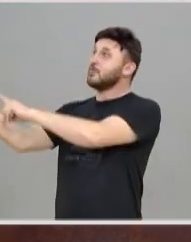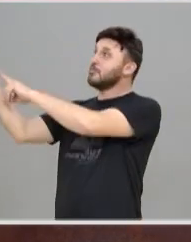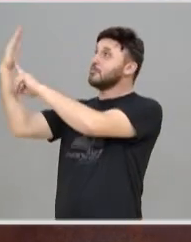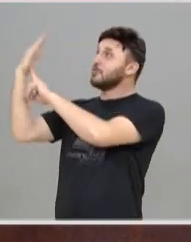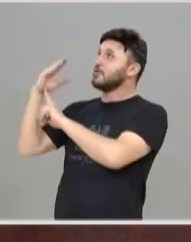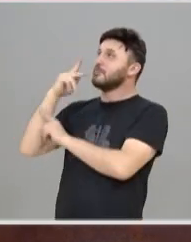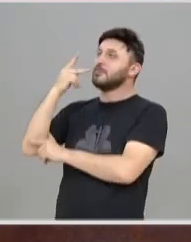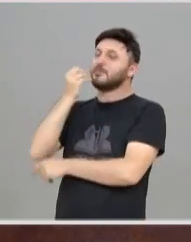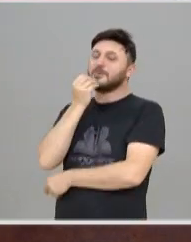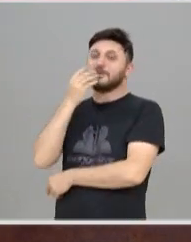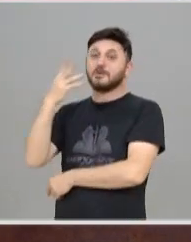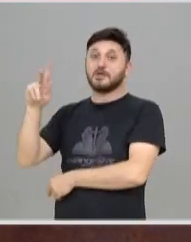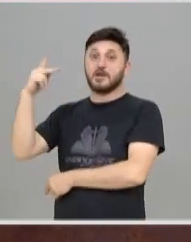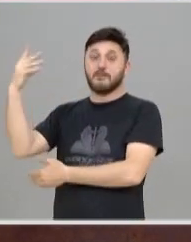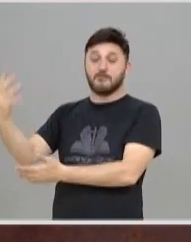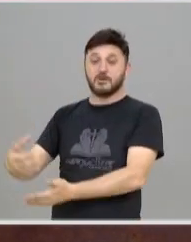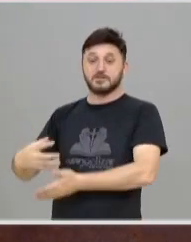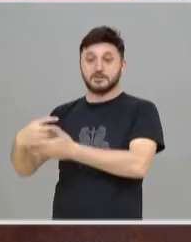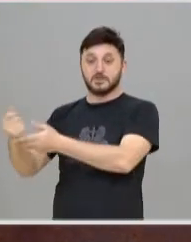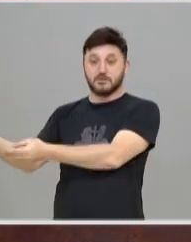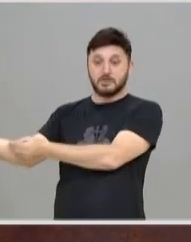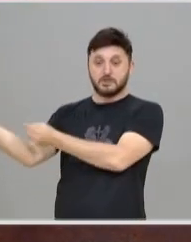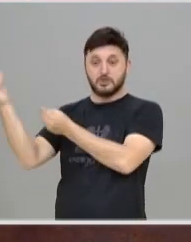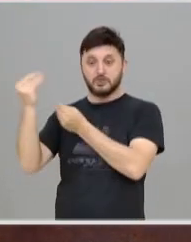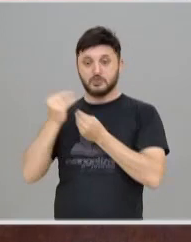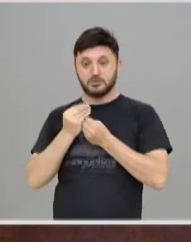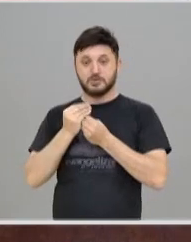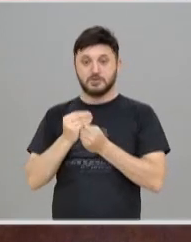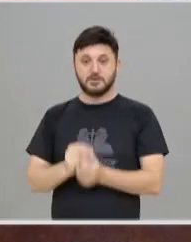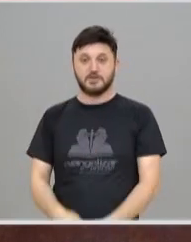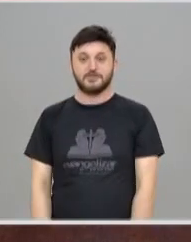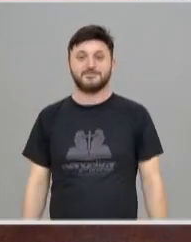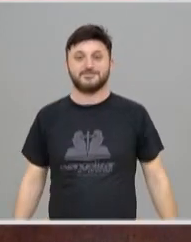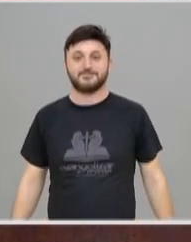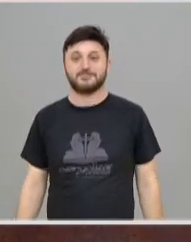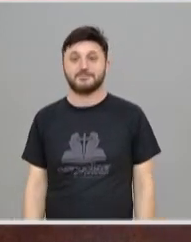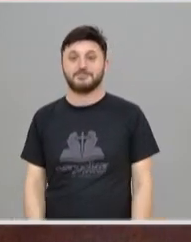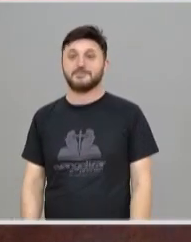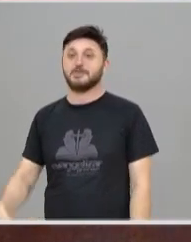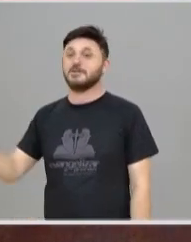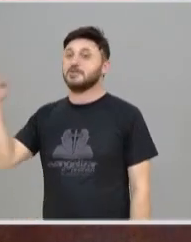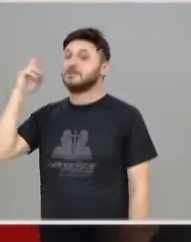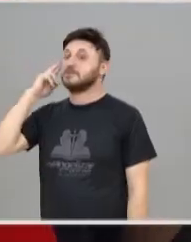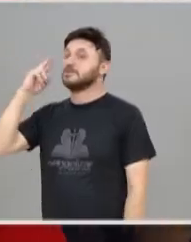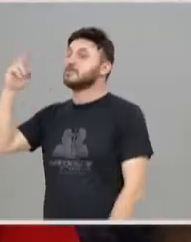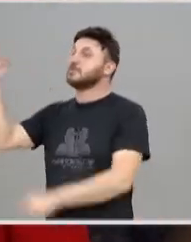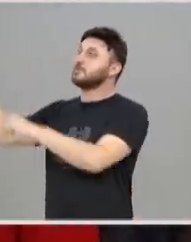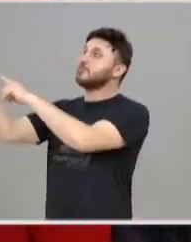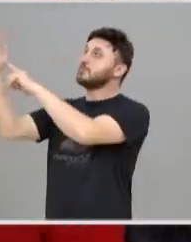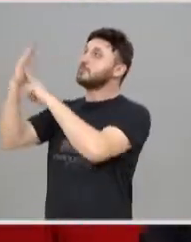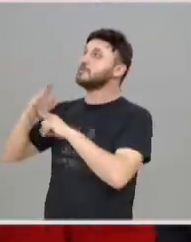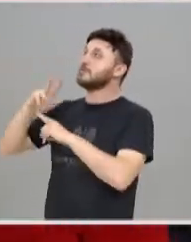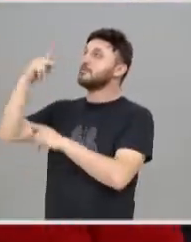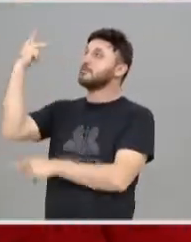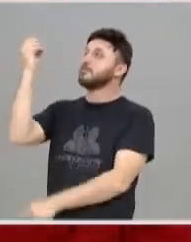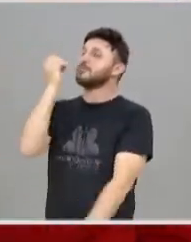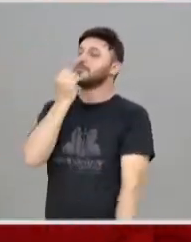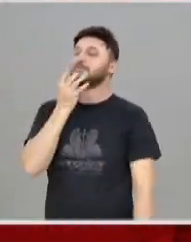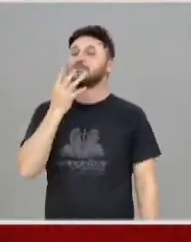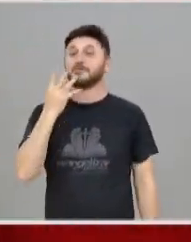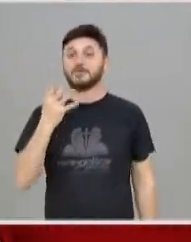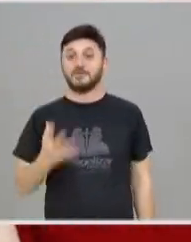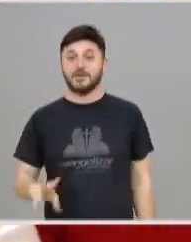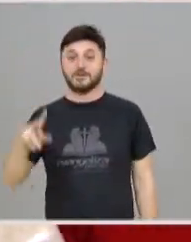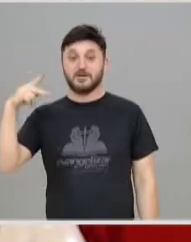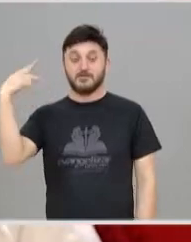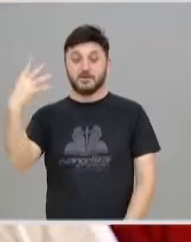Senhor, vossa bondade e a vossa salvação nos concedei. Todos. Mostrai-nos, ó